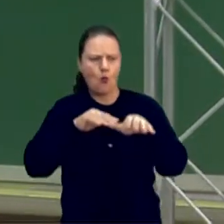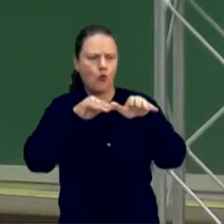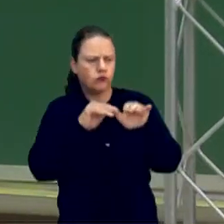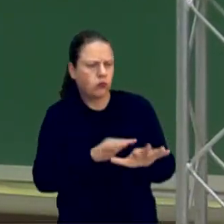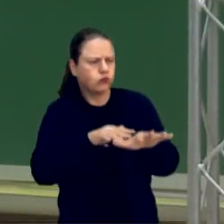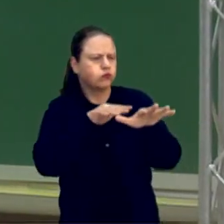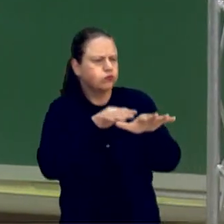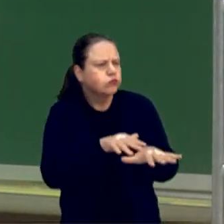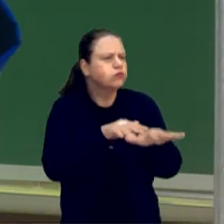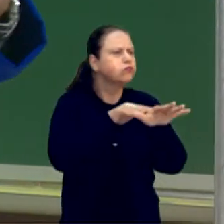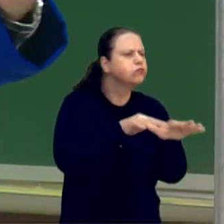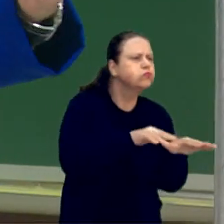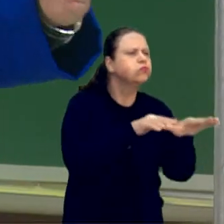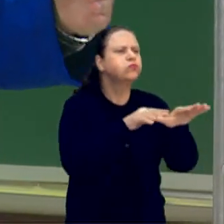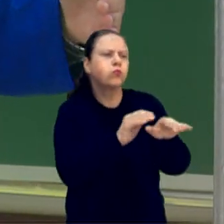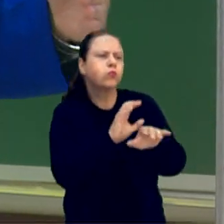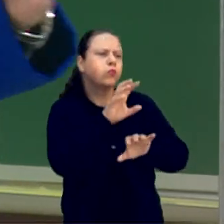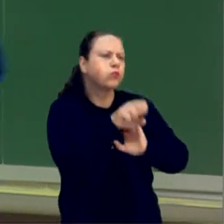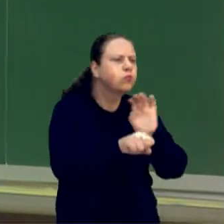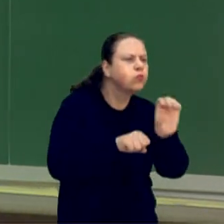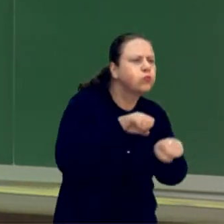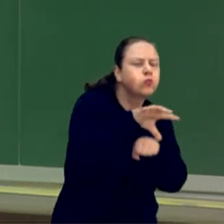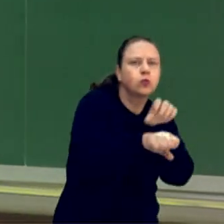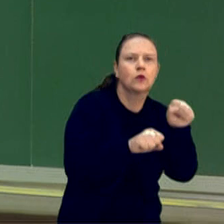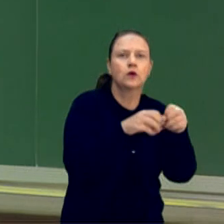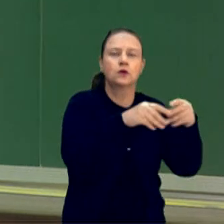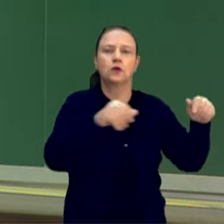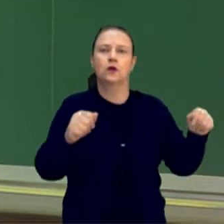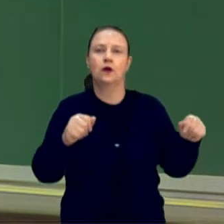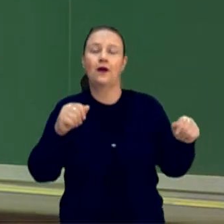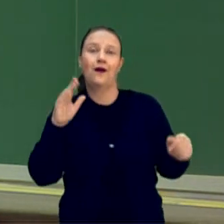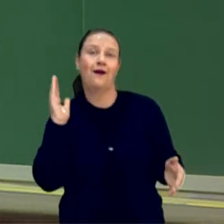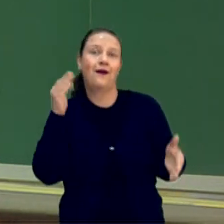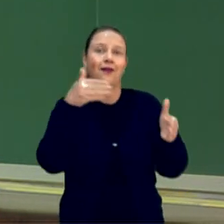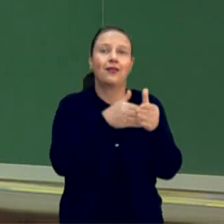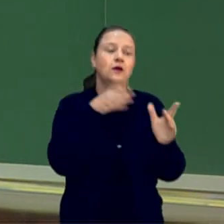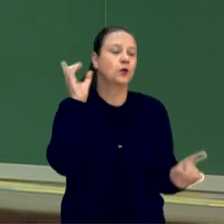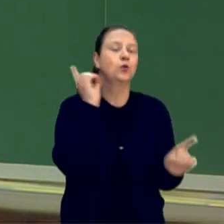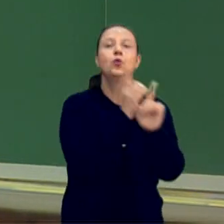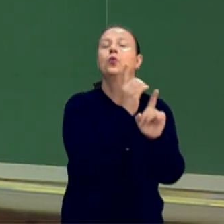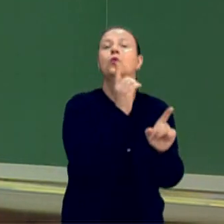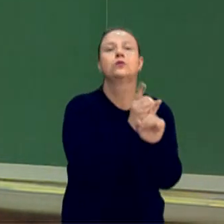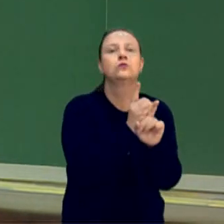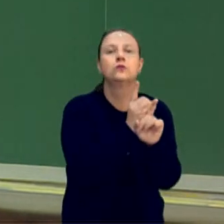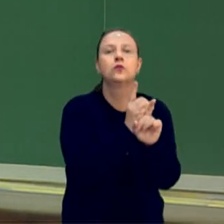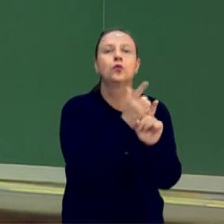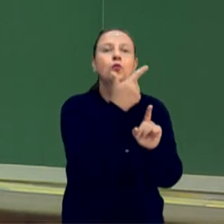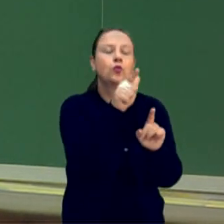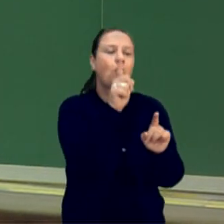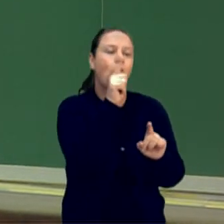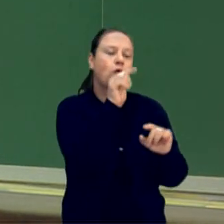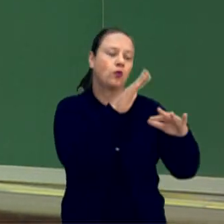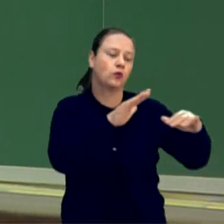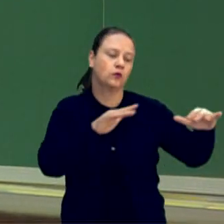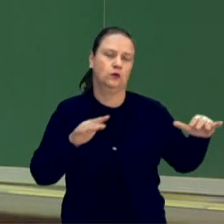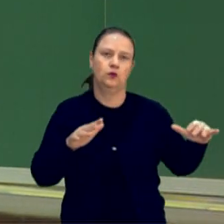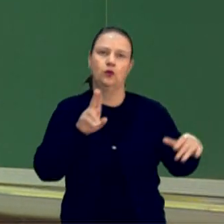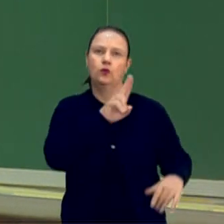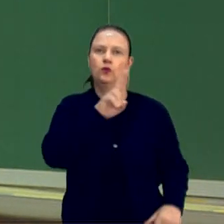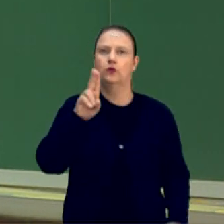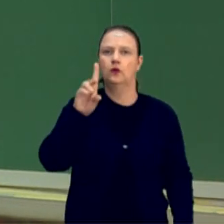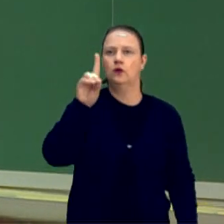conquistando toda a terra até encontrar o outro oceano, que era o Oceano Pacífico. O nome disso é dado de